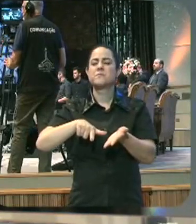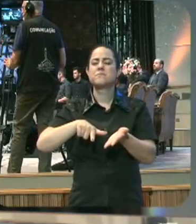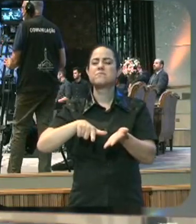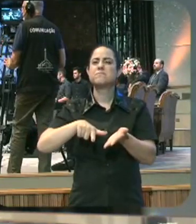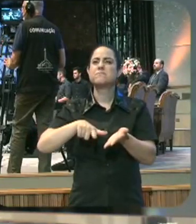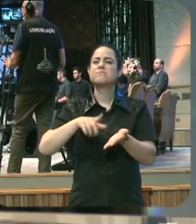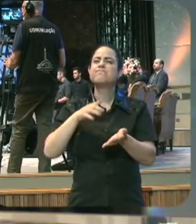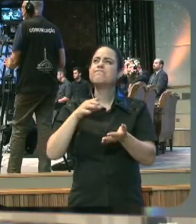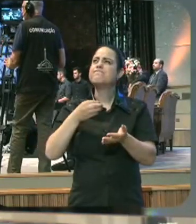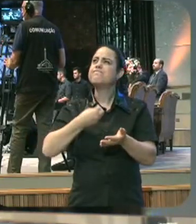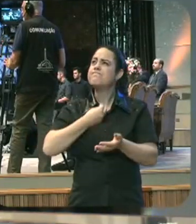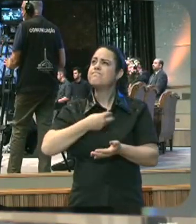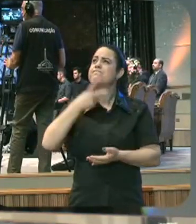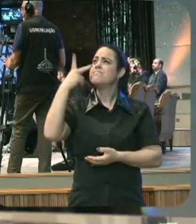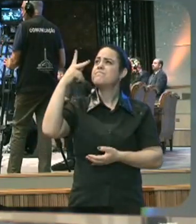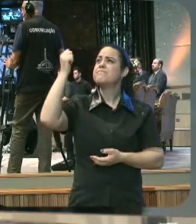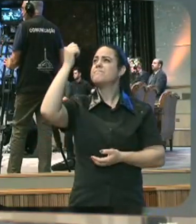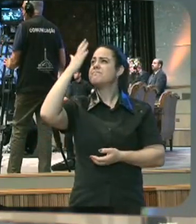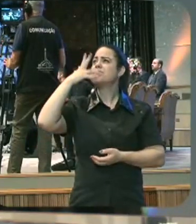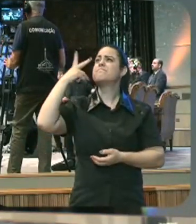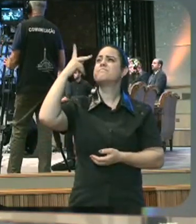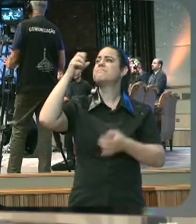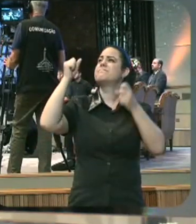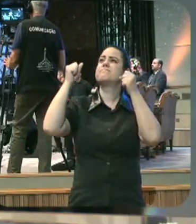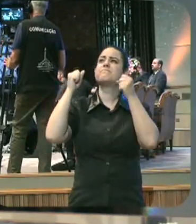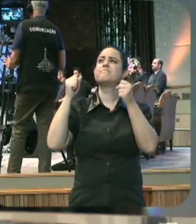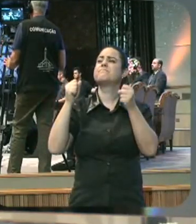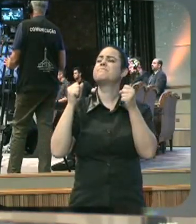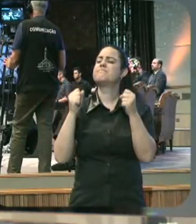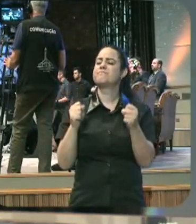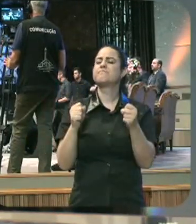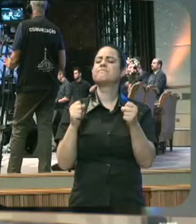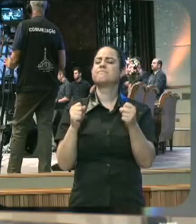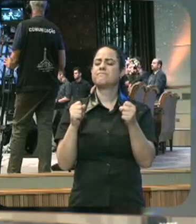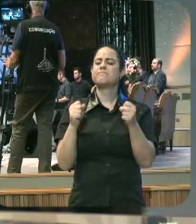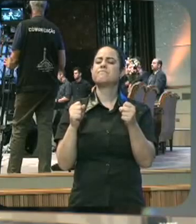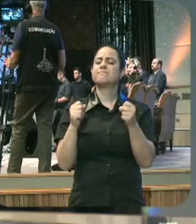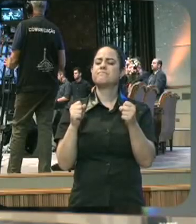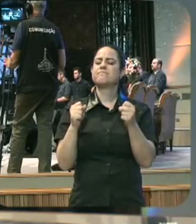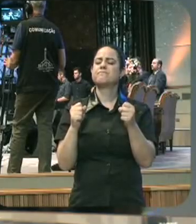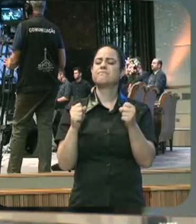segundo a Tua graça e no poder do Teu Espírito.